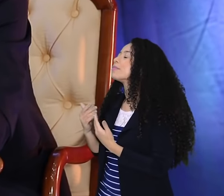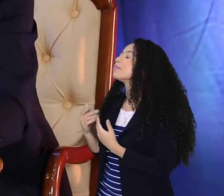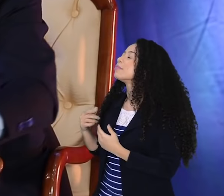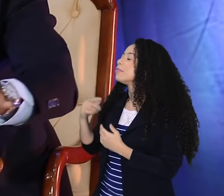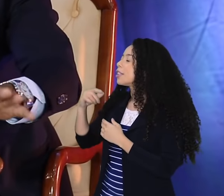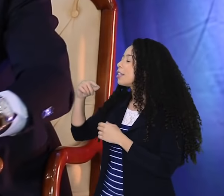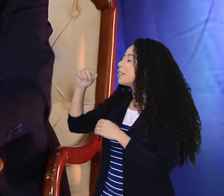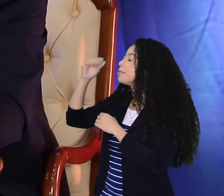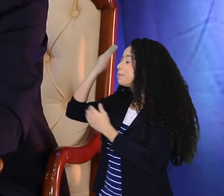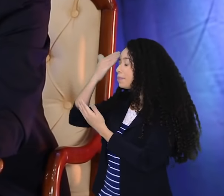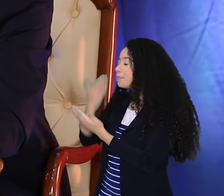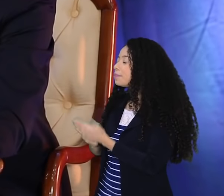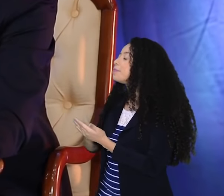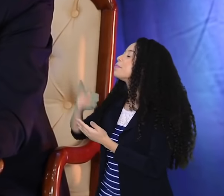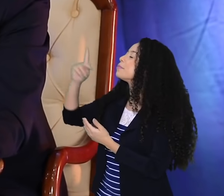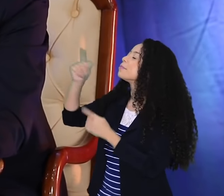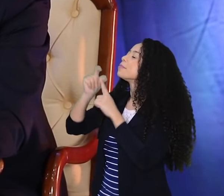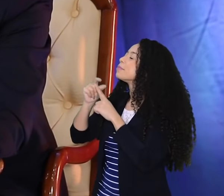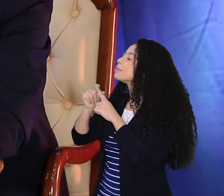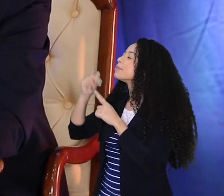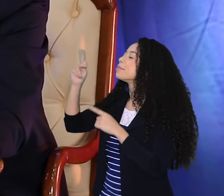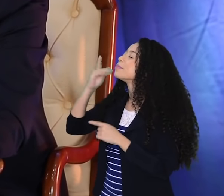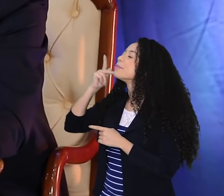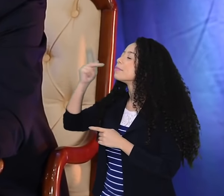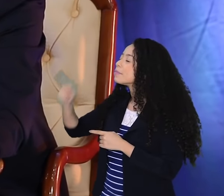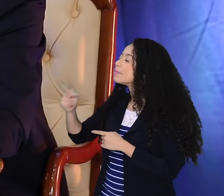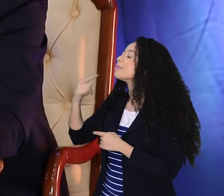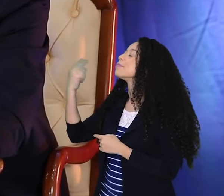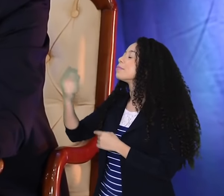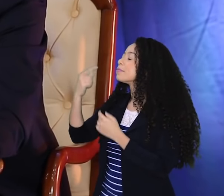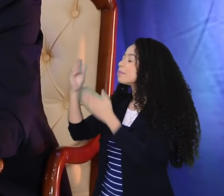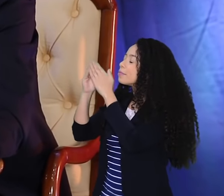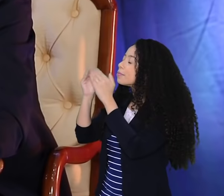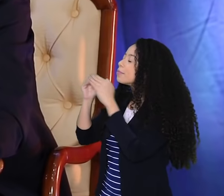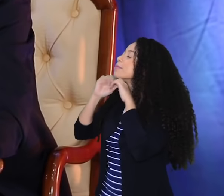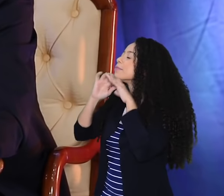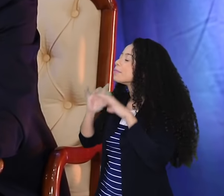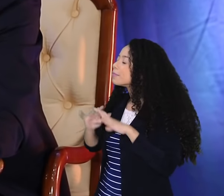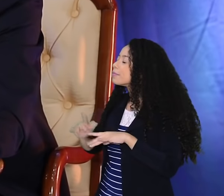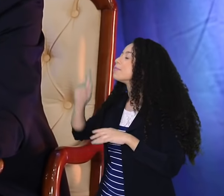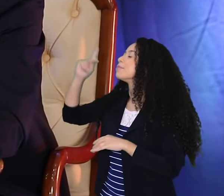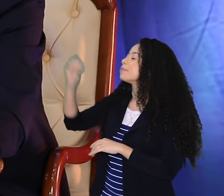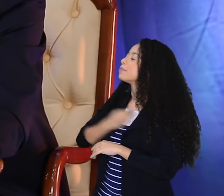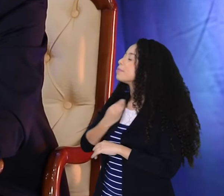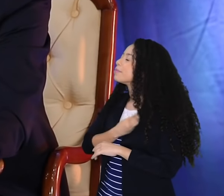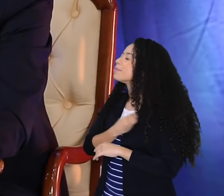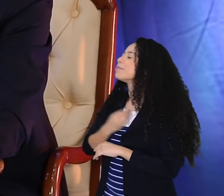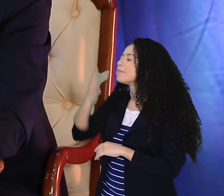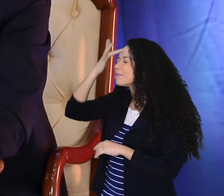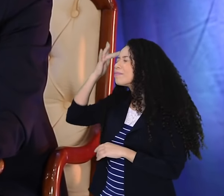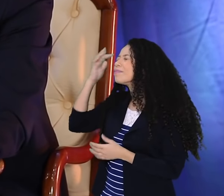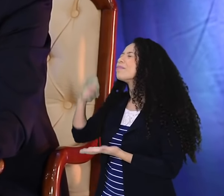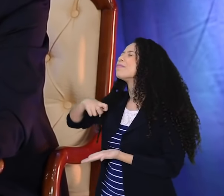palavra e pedimos a Tua bênção sobre as nossas vidas. Olha os Teus filhos que estão aí orando, alguns ajoelhados, outros sentados. Que